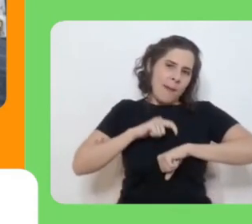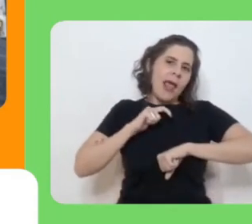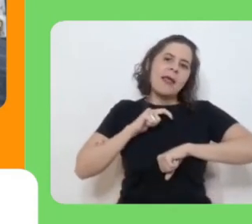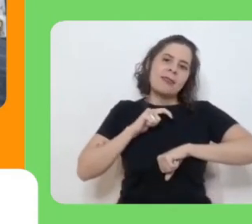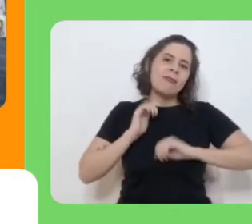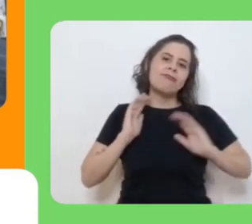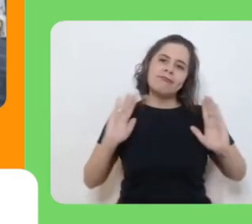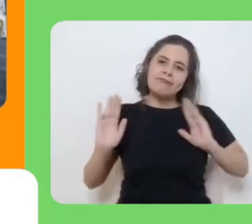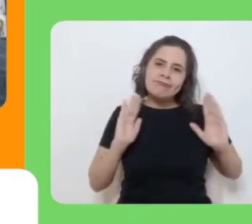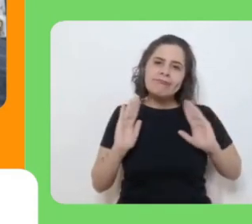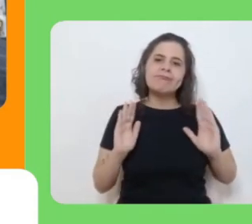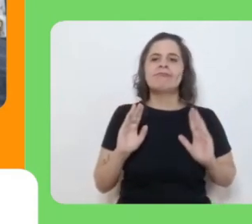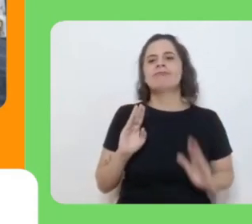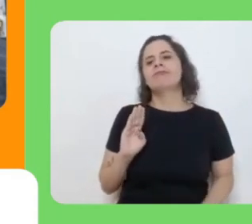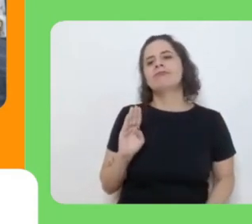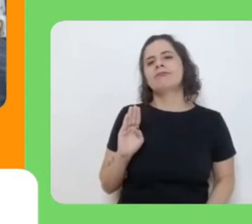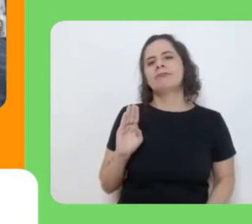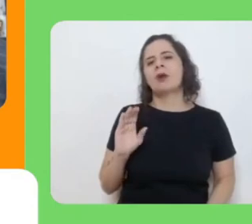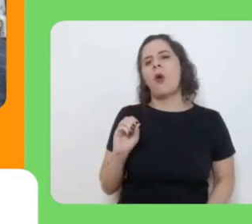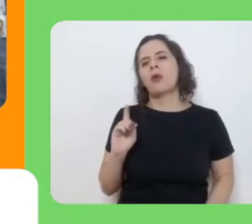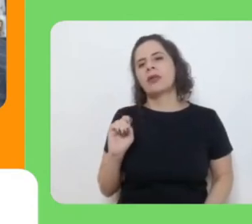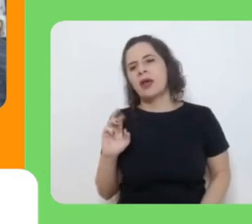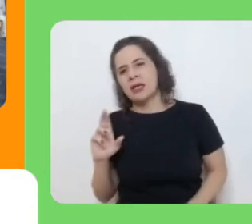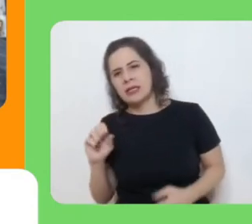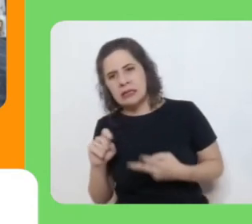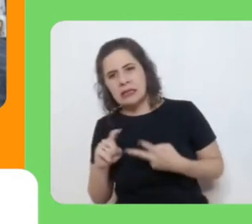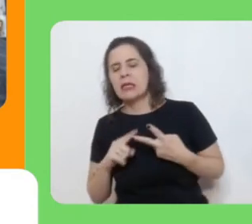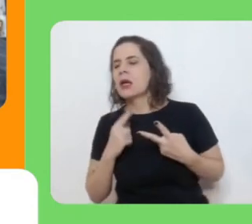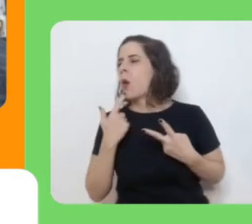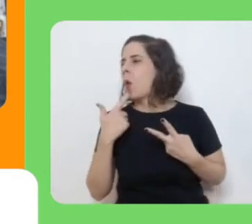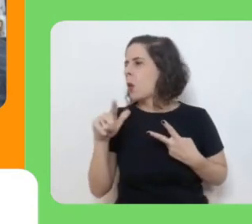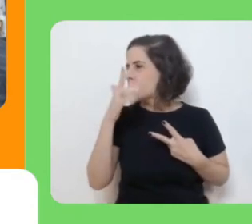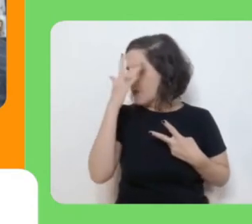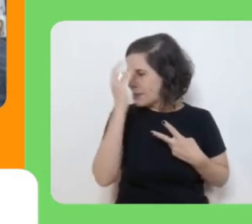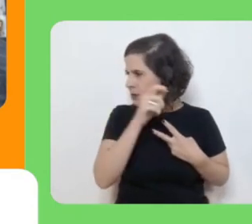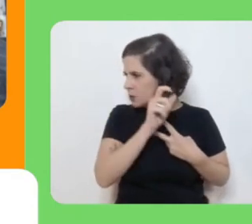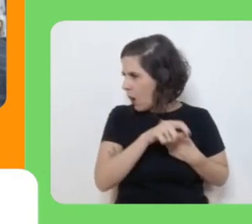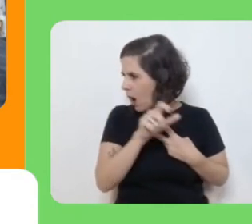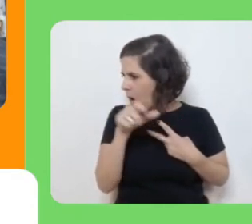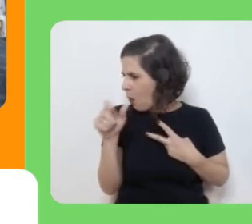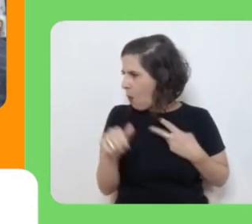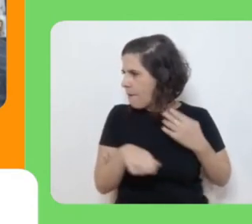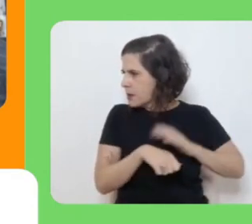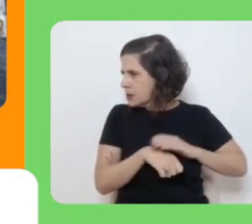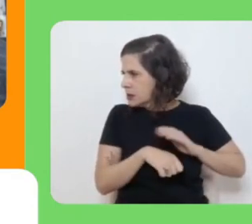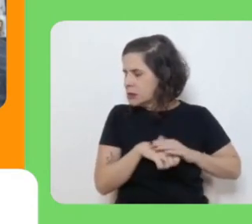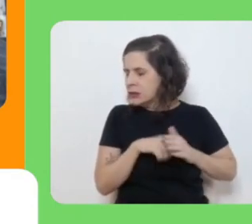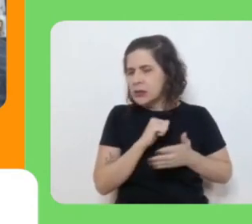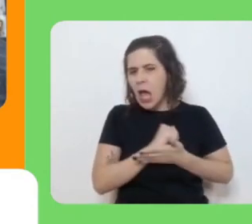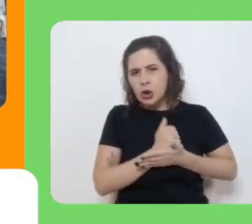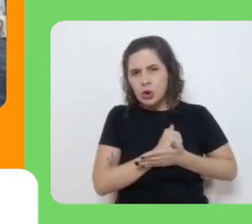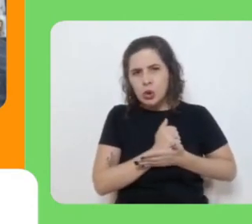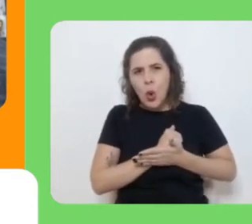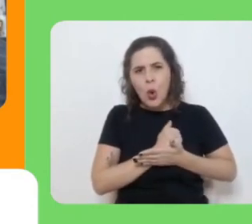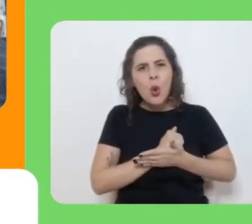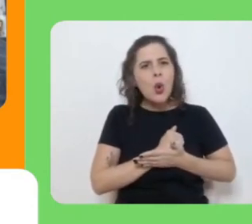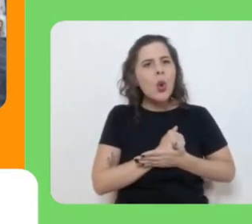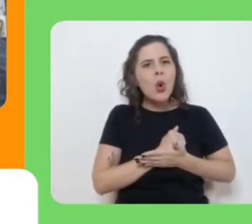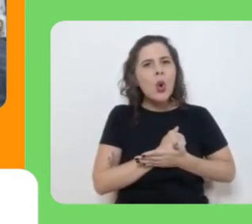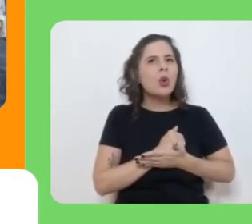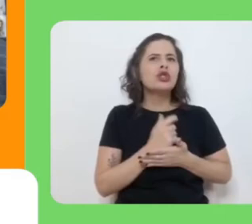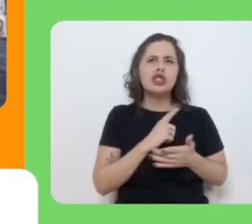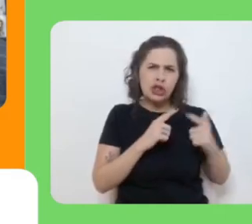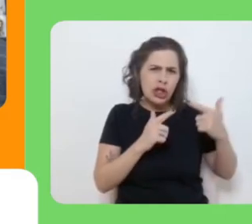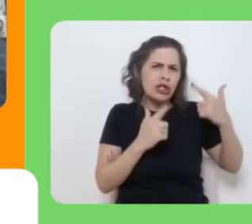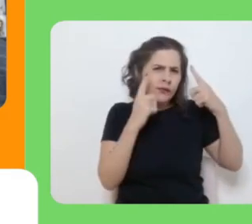por um período de bedroom coders, depois a gente passou por um período de um pessoal que fazia jogo. Mesmo com as